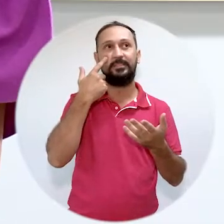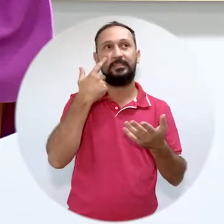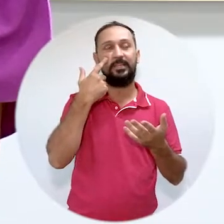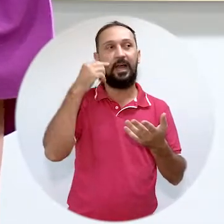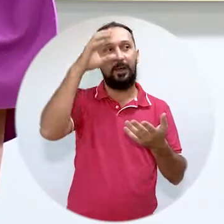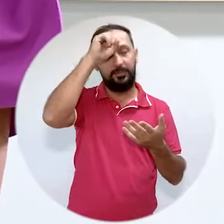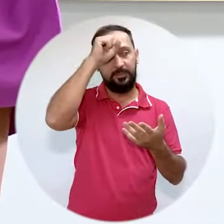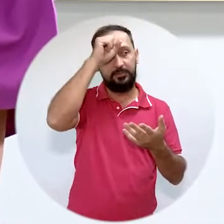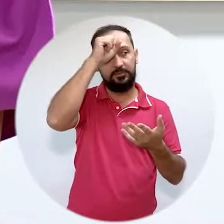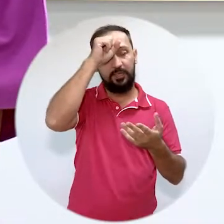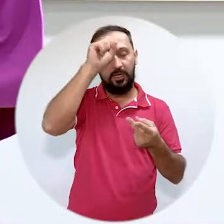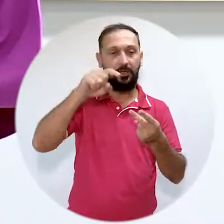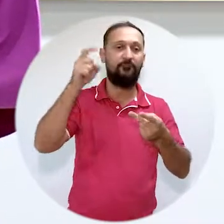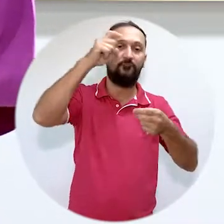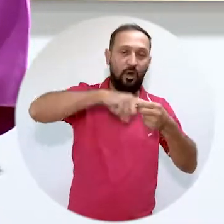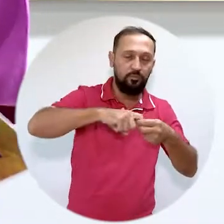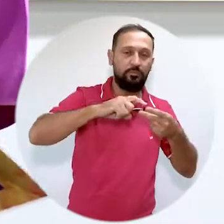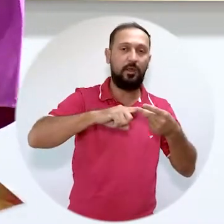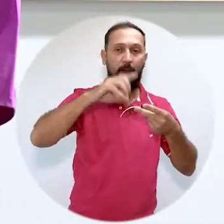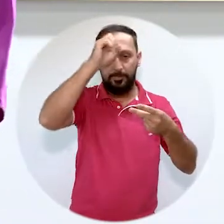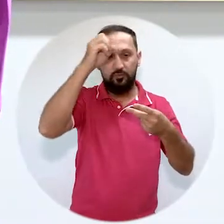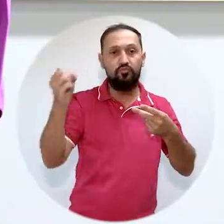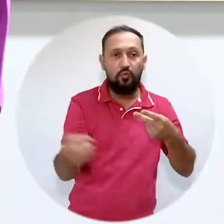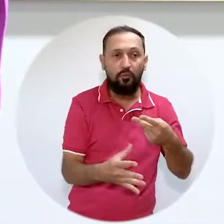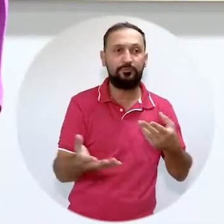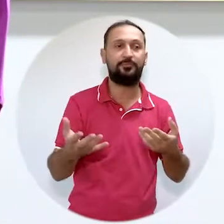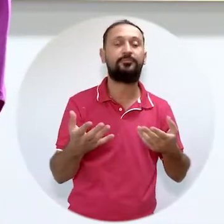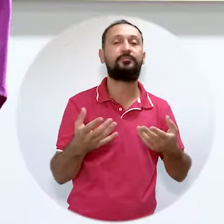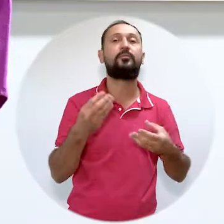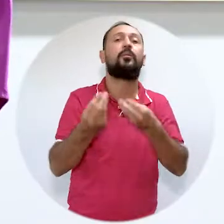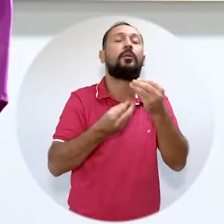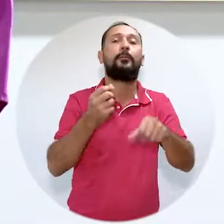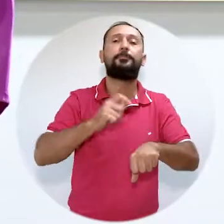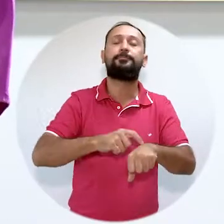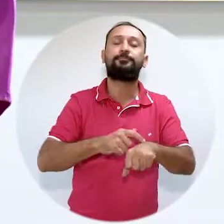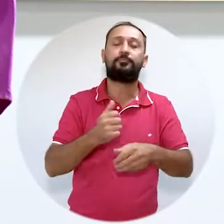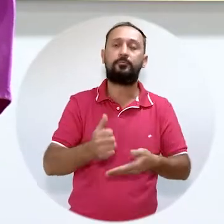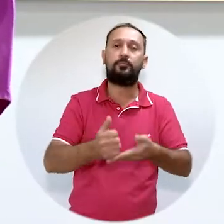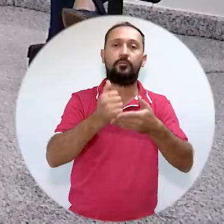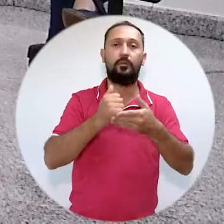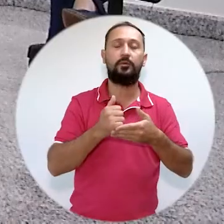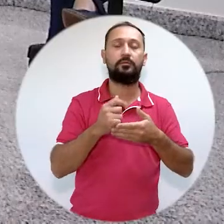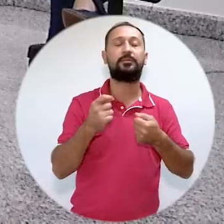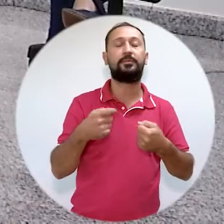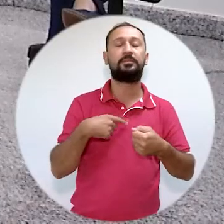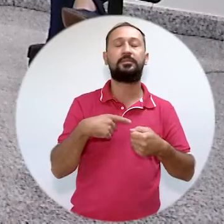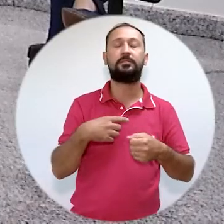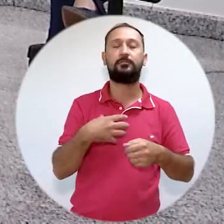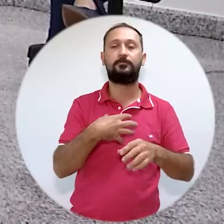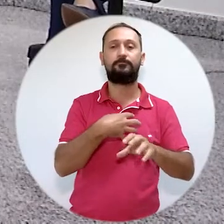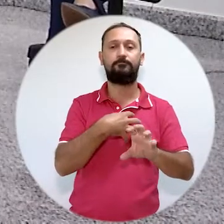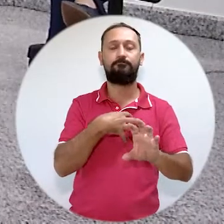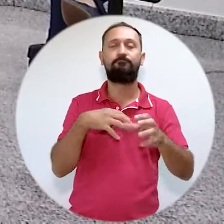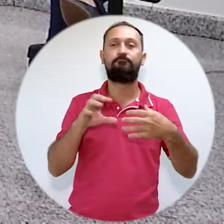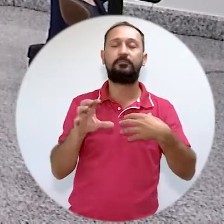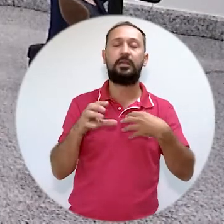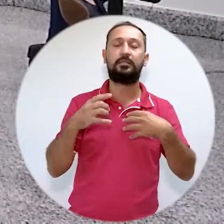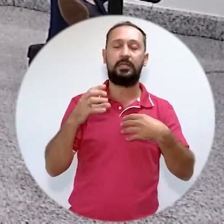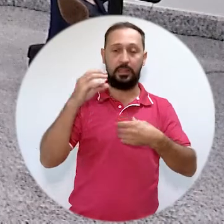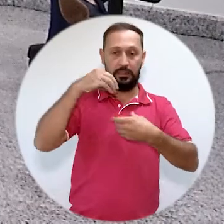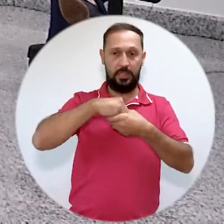volta para reaprender a outra. Em que momento isso ajuda, né? Flexibilidade. Nós temos que